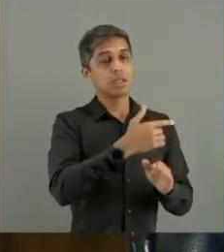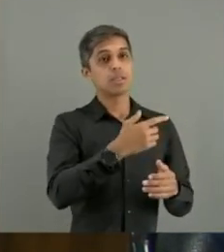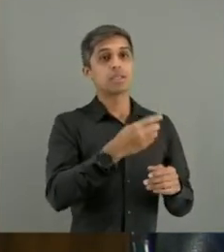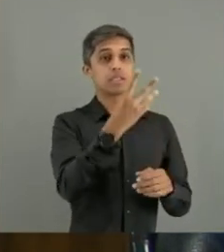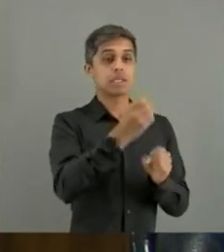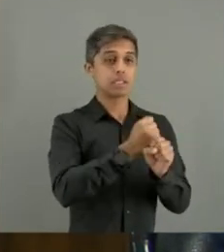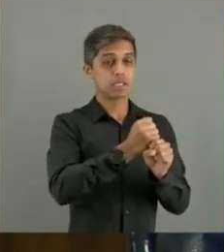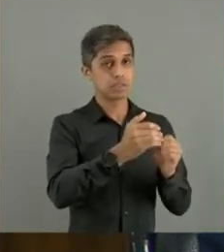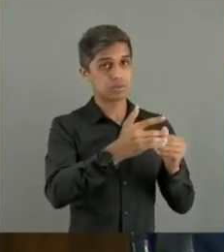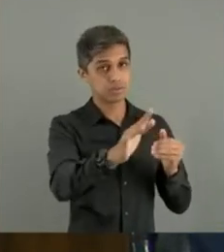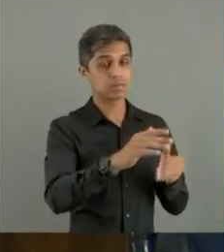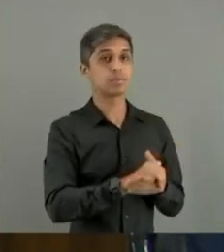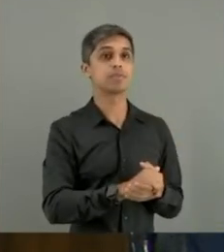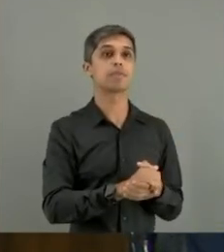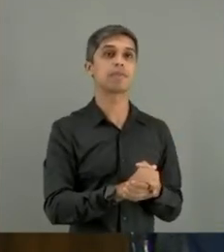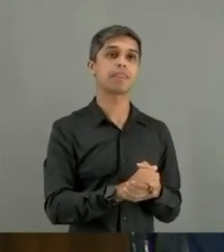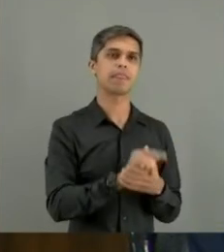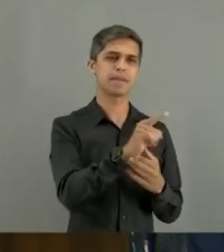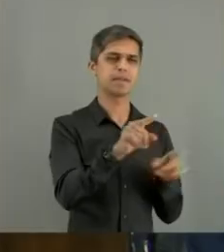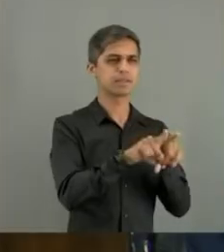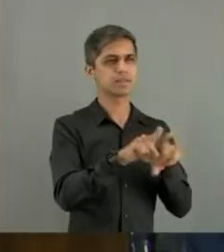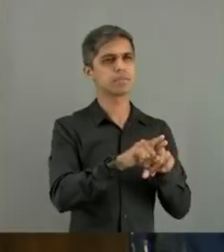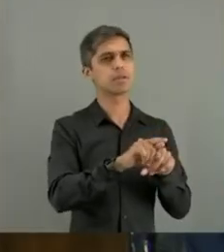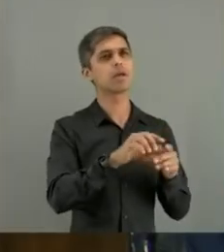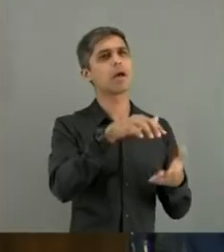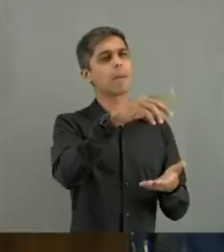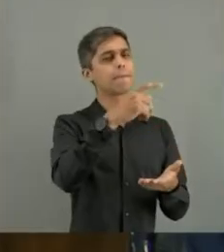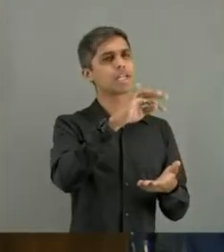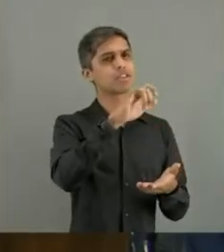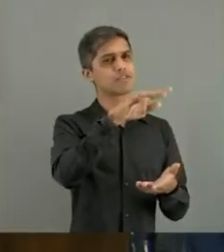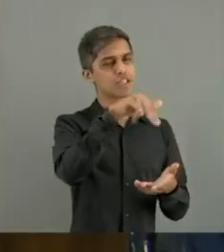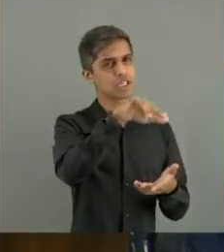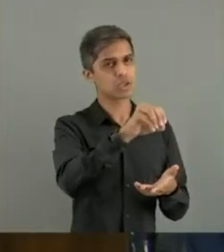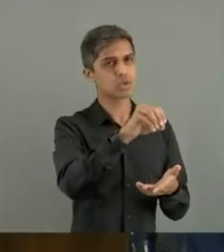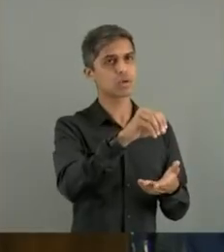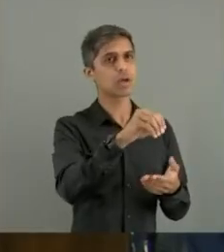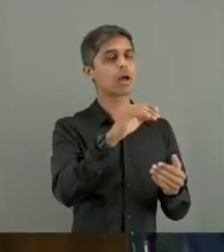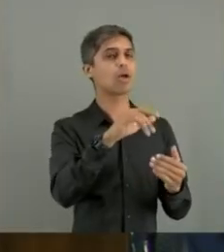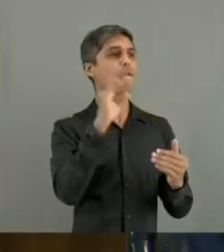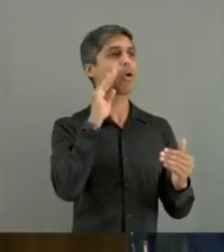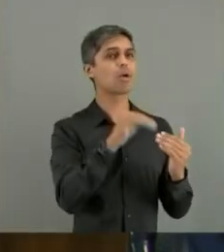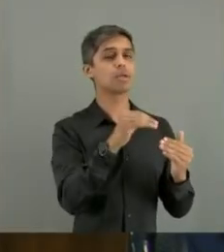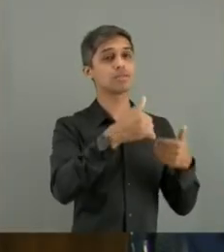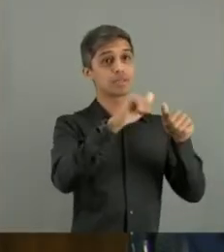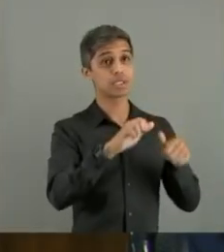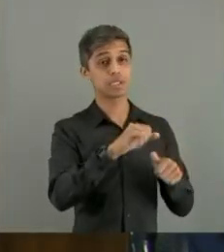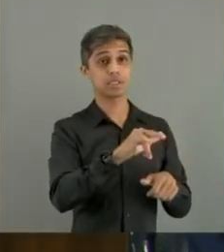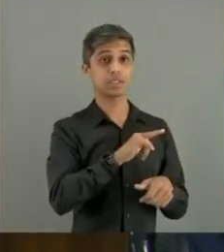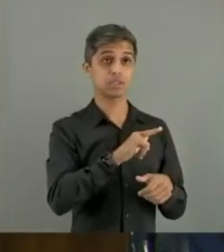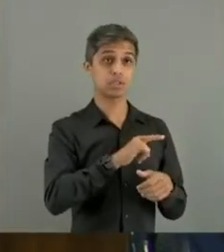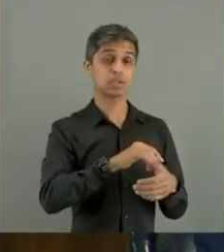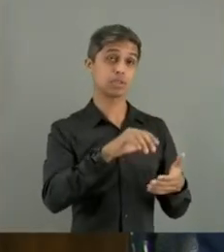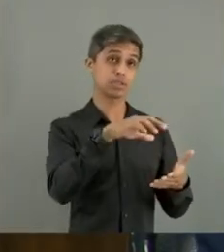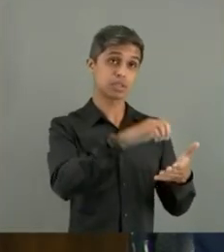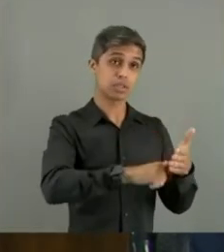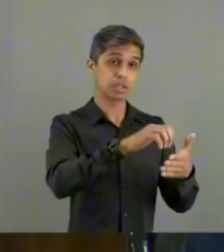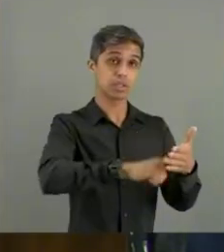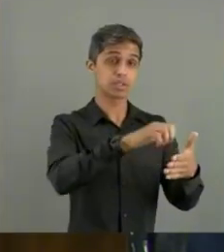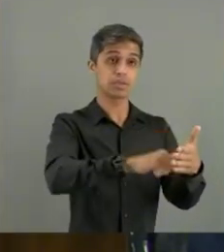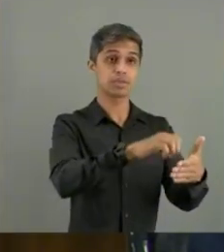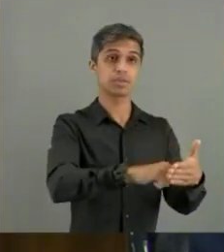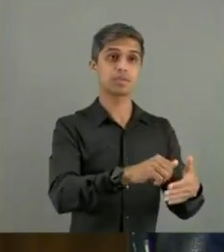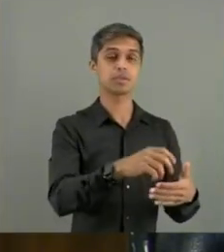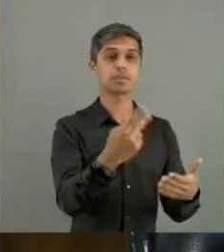3 anos. A senhora também é favorável ao pente fino que era feito para verificar se existia fraude nos benefícios que eram dados